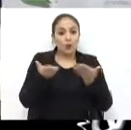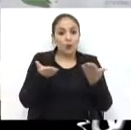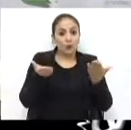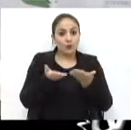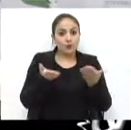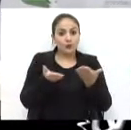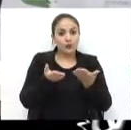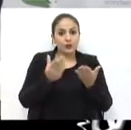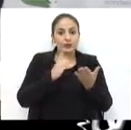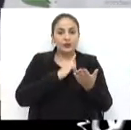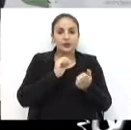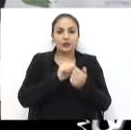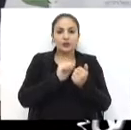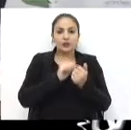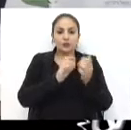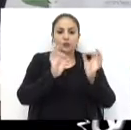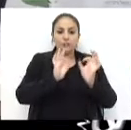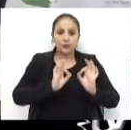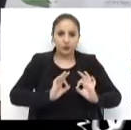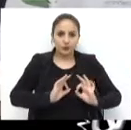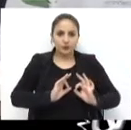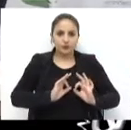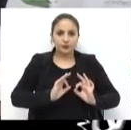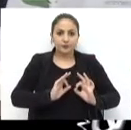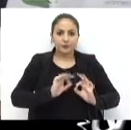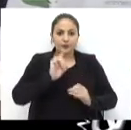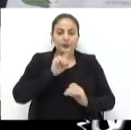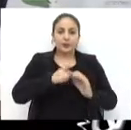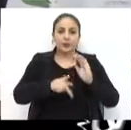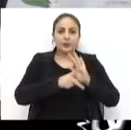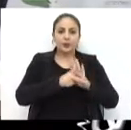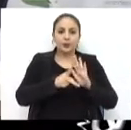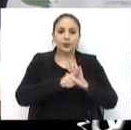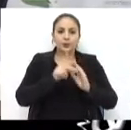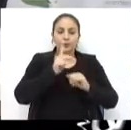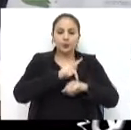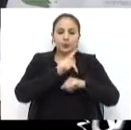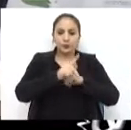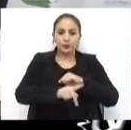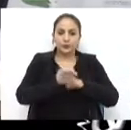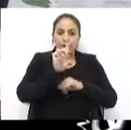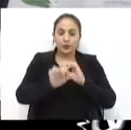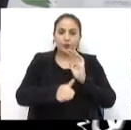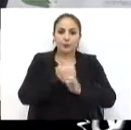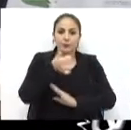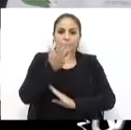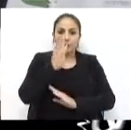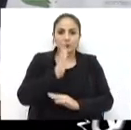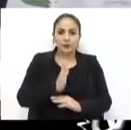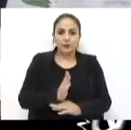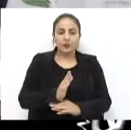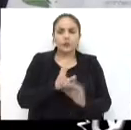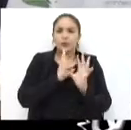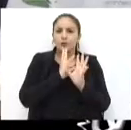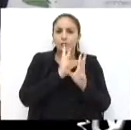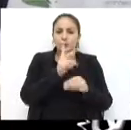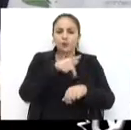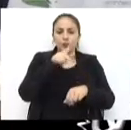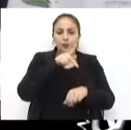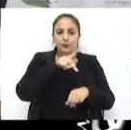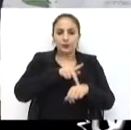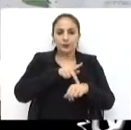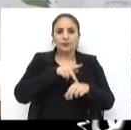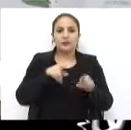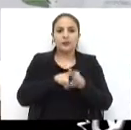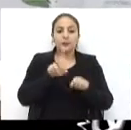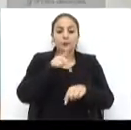hoje leva esse projeto que é daqui, que é de Passo Fundo, que é o primeiro do Brasil, para todo o país e